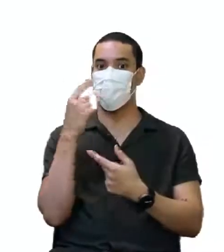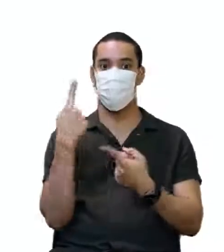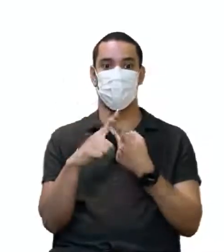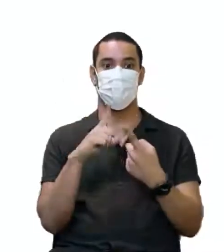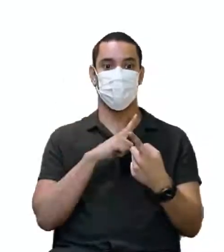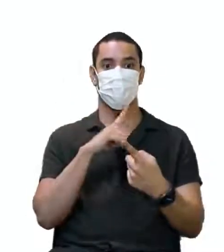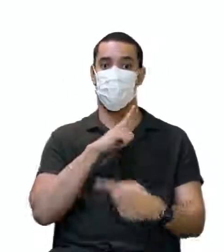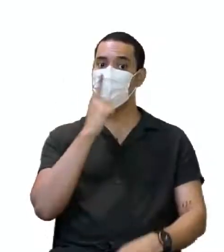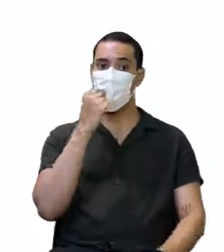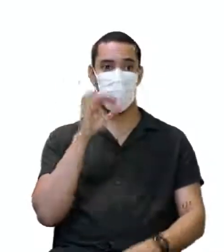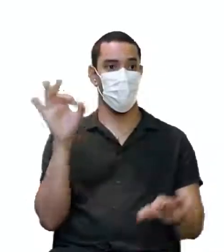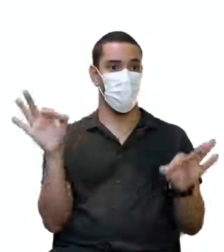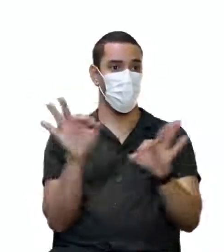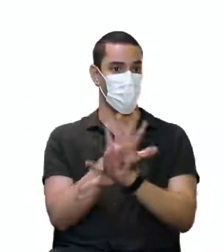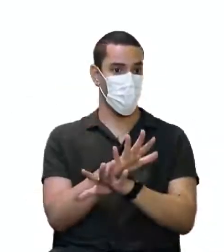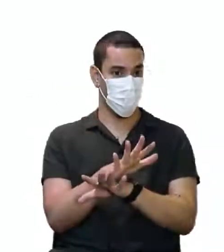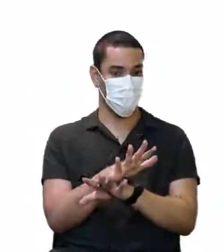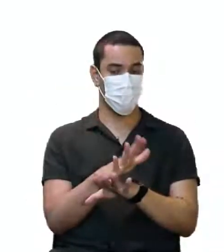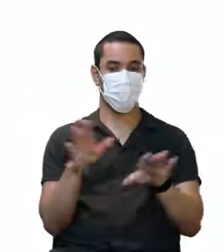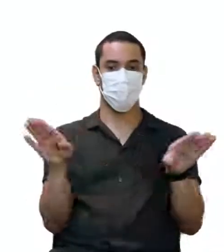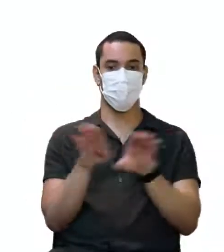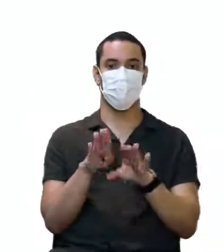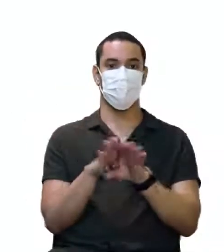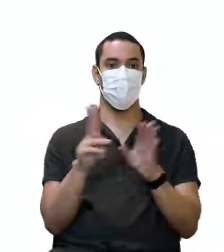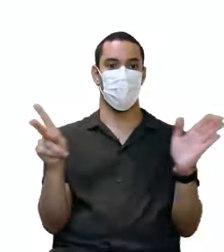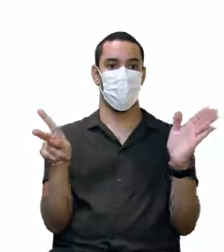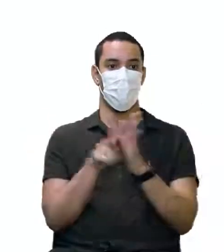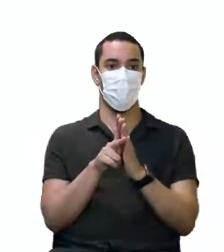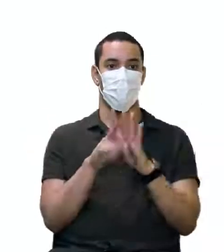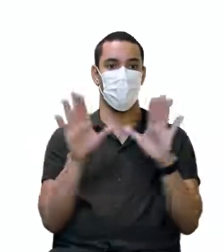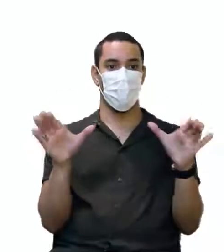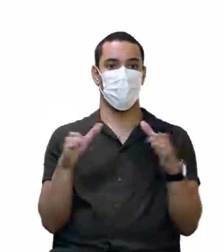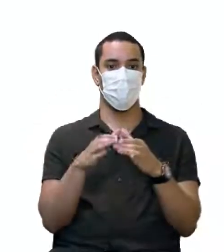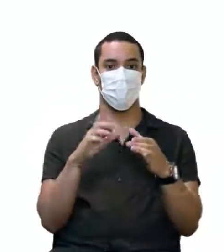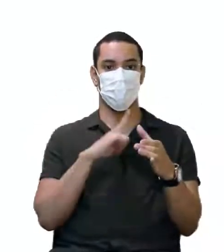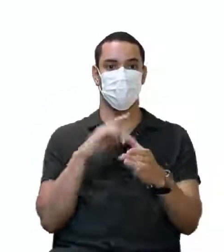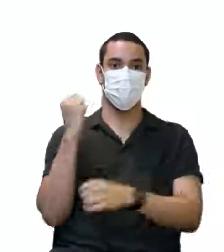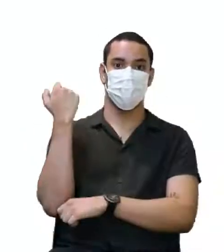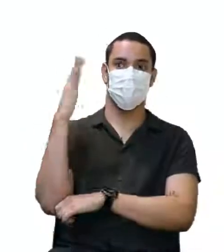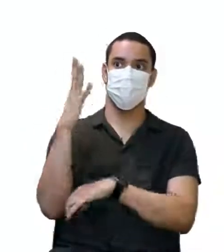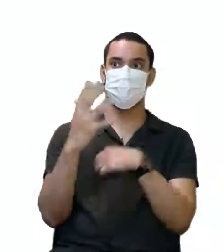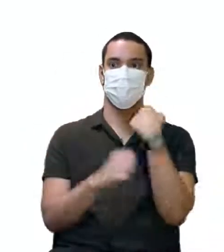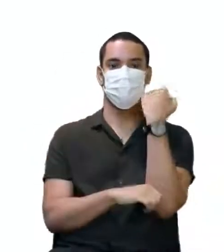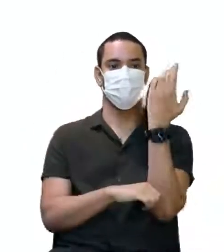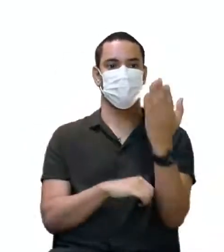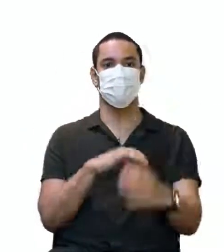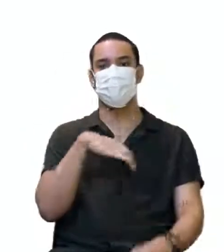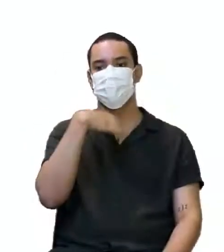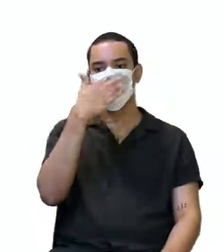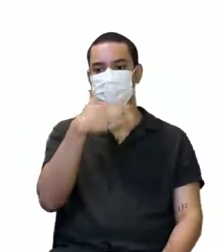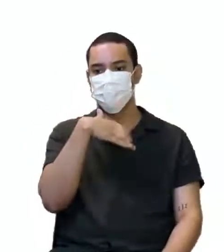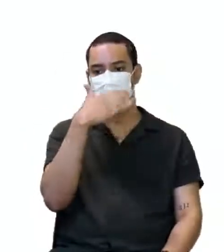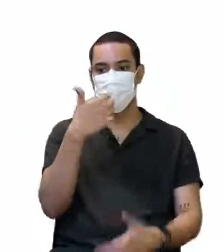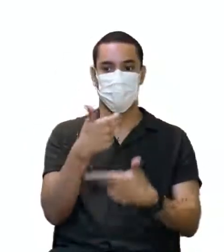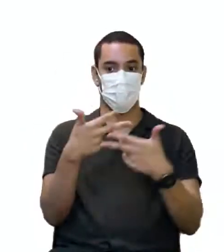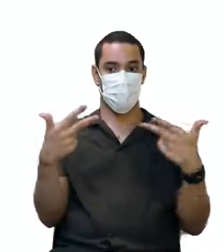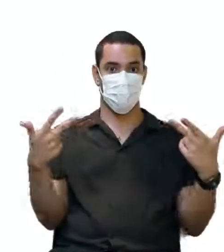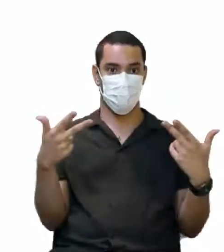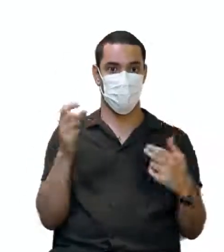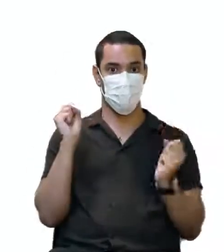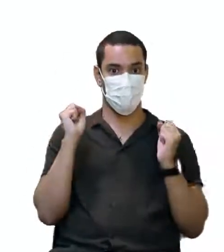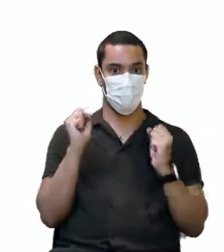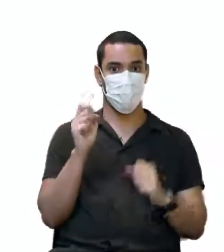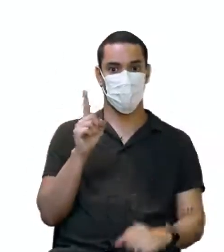tinham recurso hídrico e também próximo a regiões onde tinha algumas espécies de frutas, tá? A gente